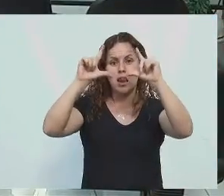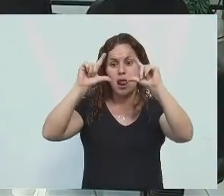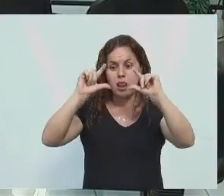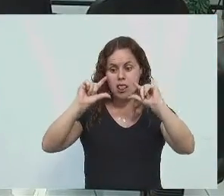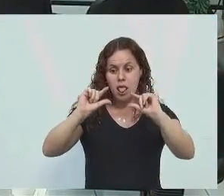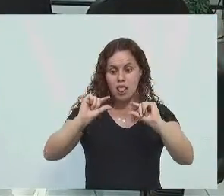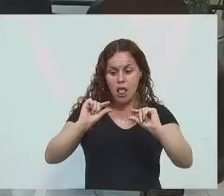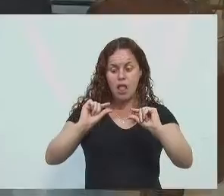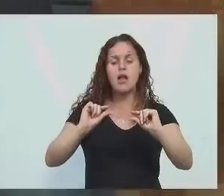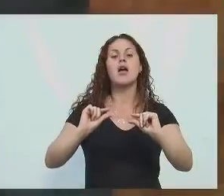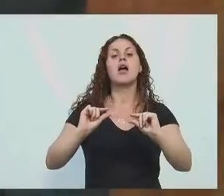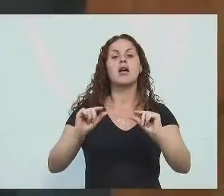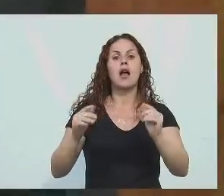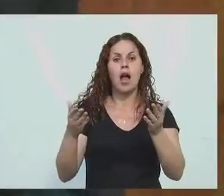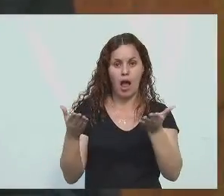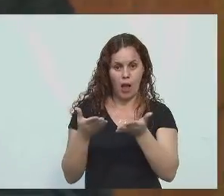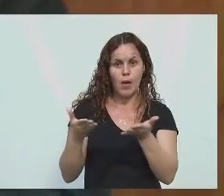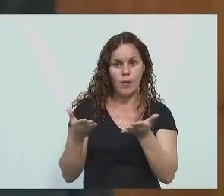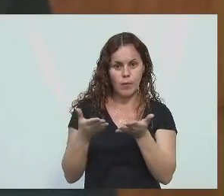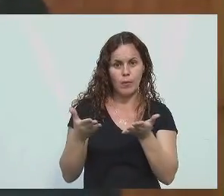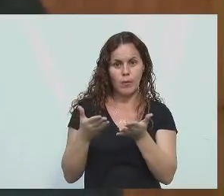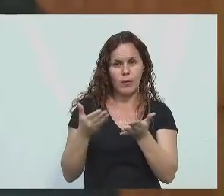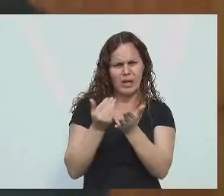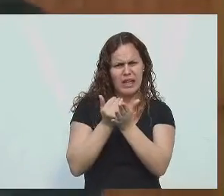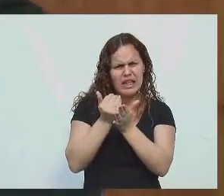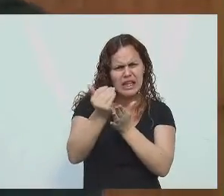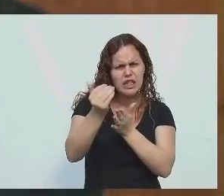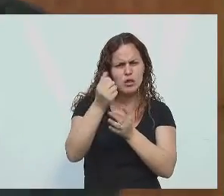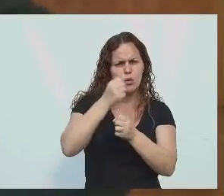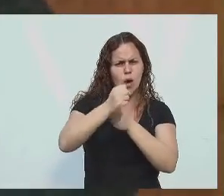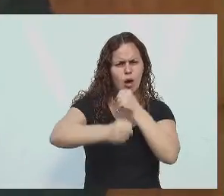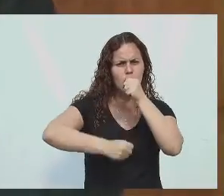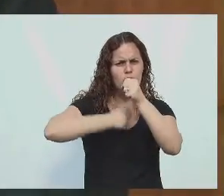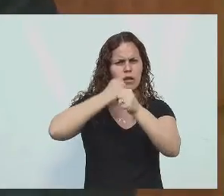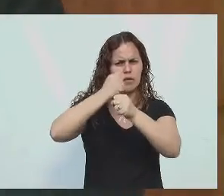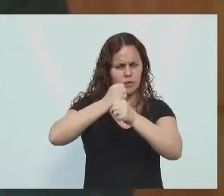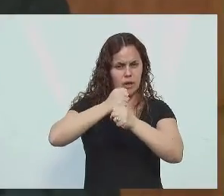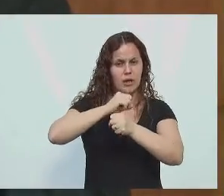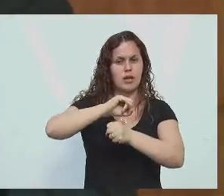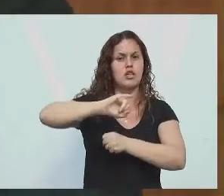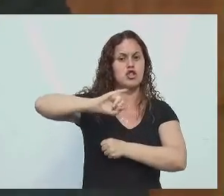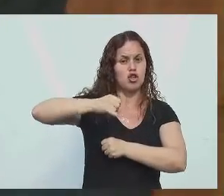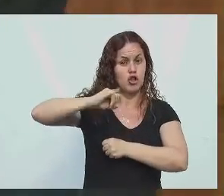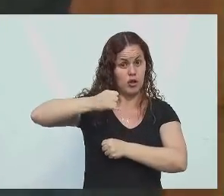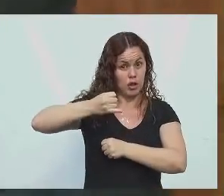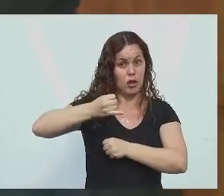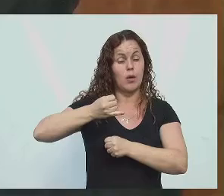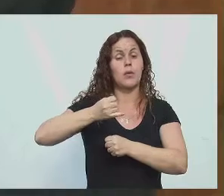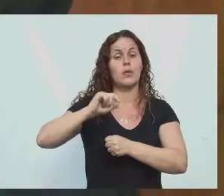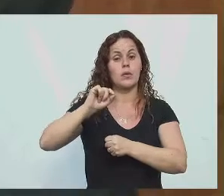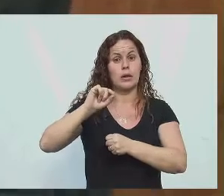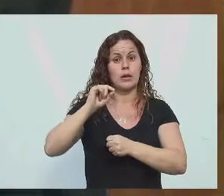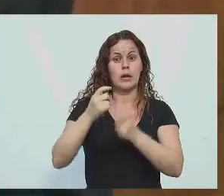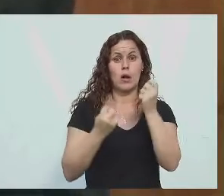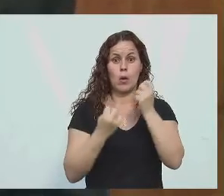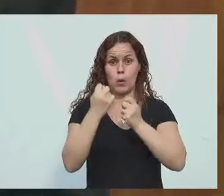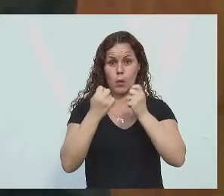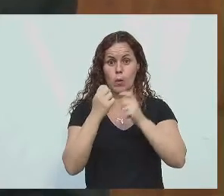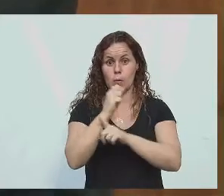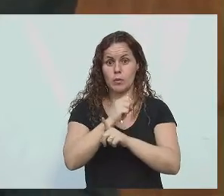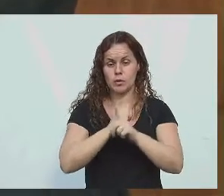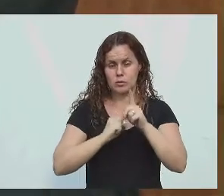nessa reta final, início do ano que vem, quando realmente virá as consequências econômicas e